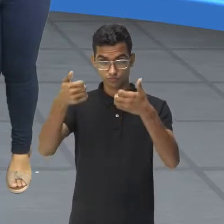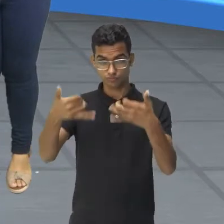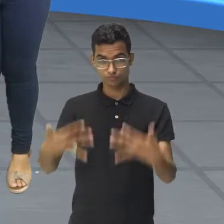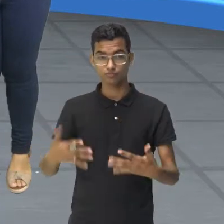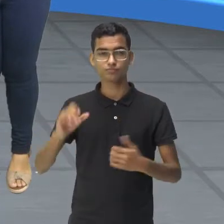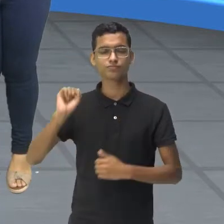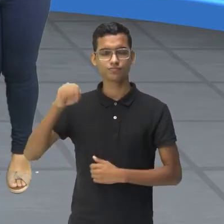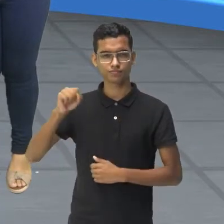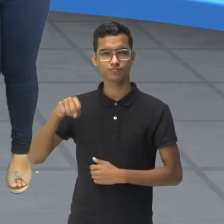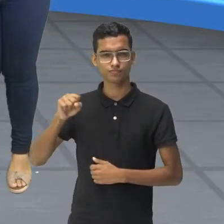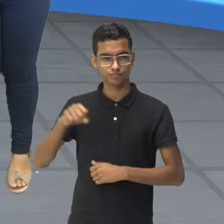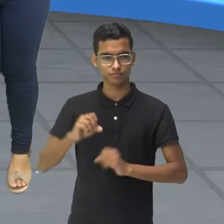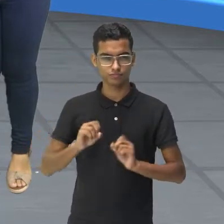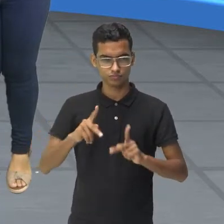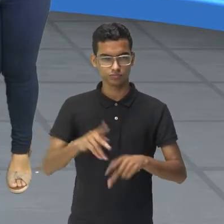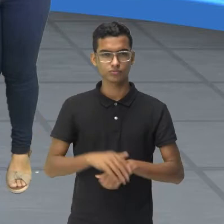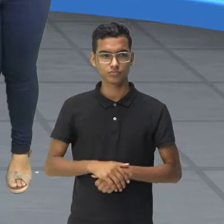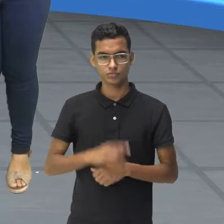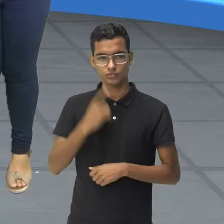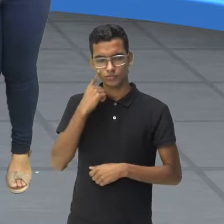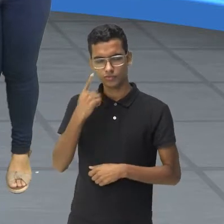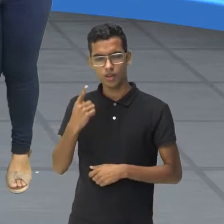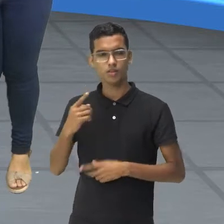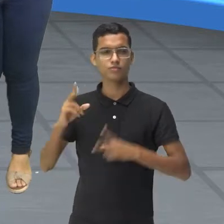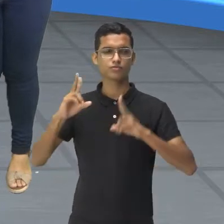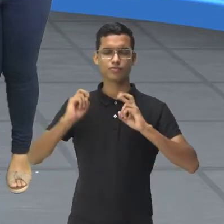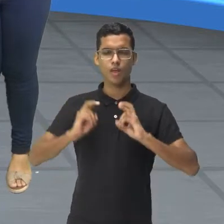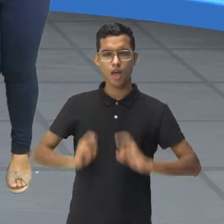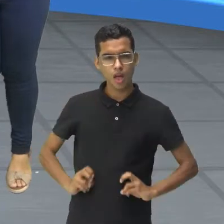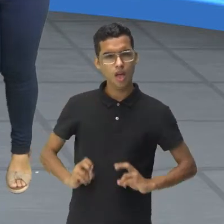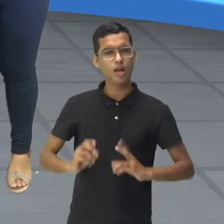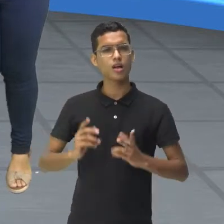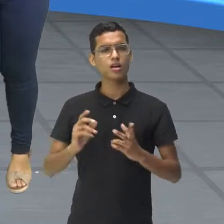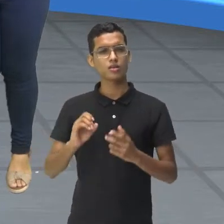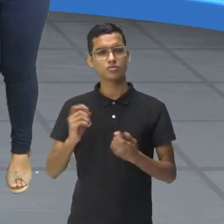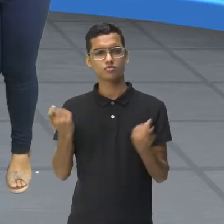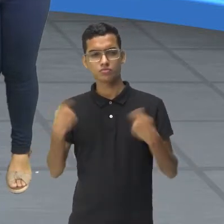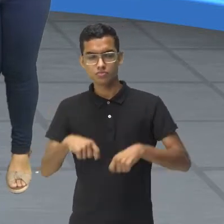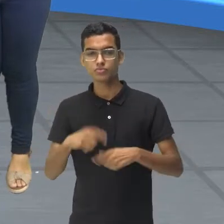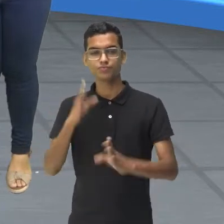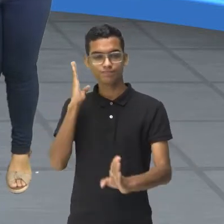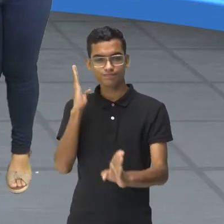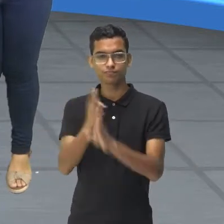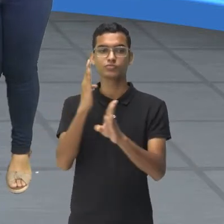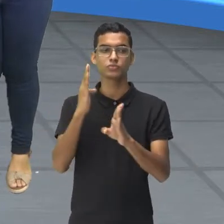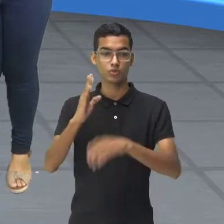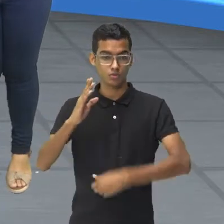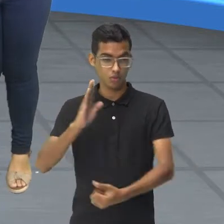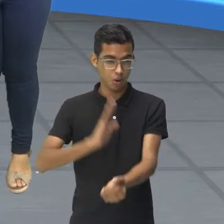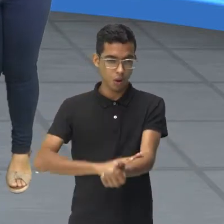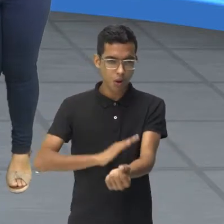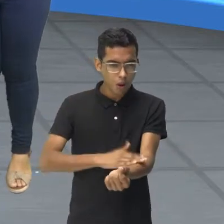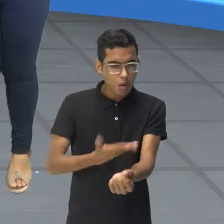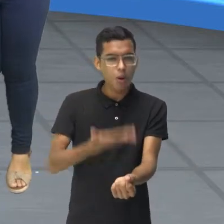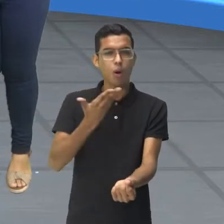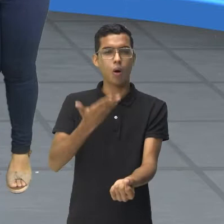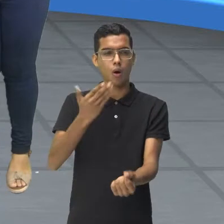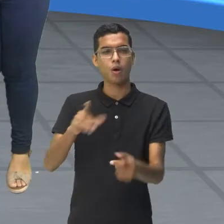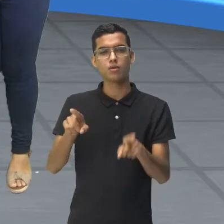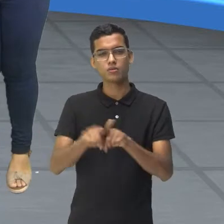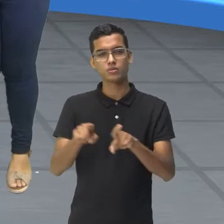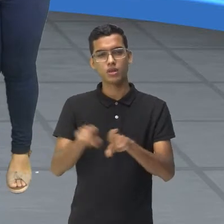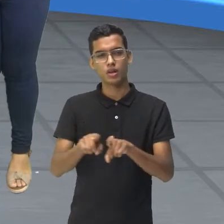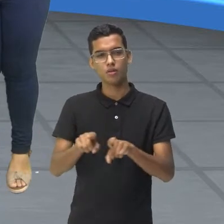né? Através dos exames a gente pode saber se tem ou não hipertensão arterial, sobre a questão das